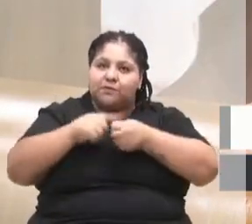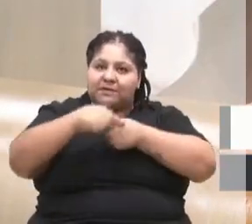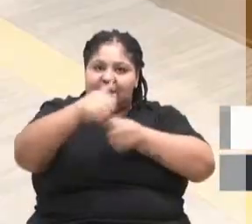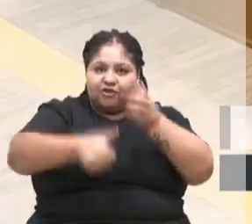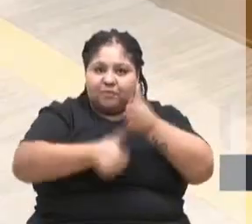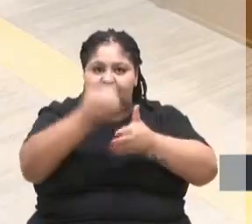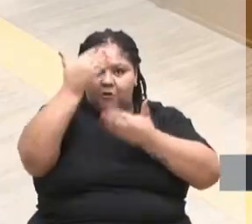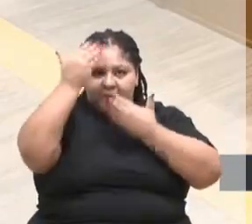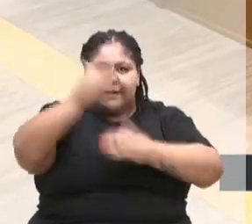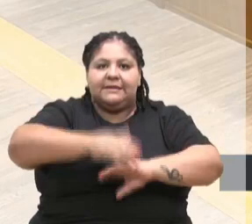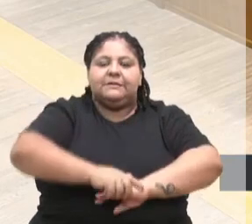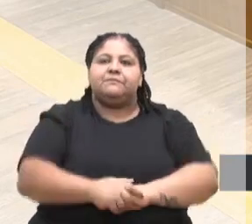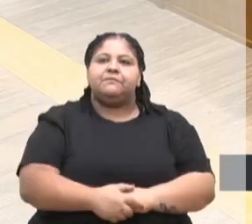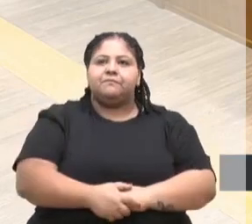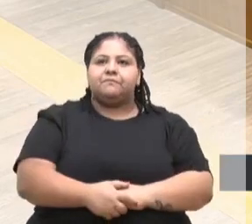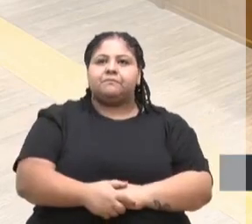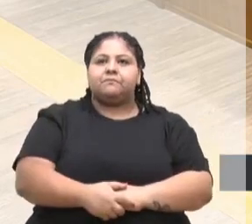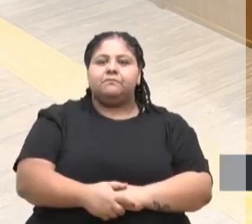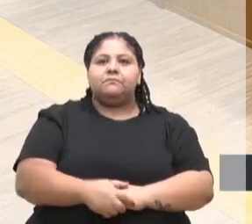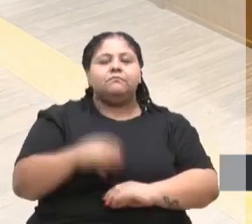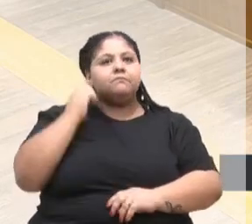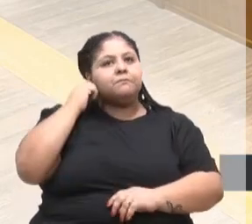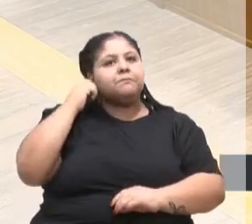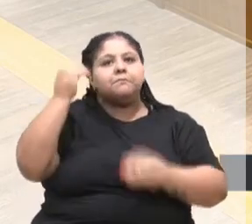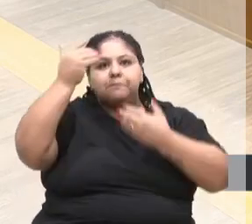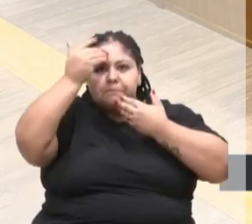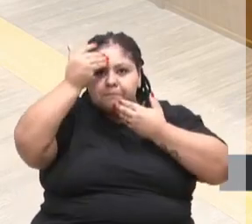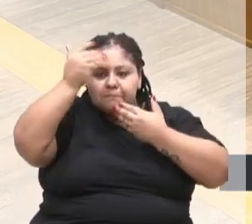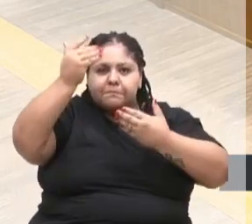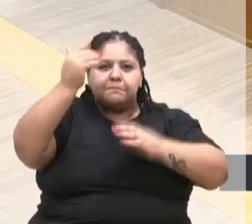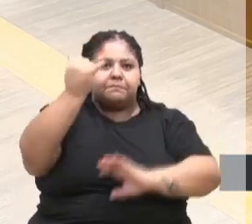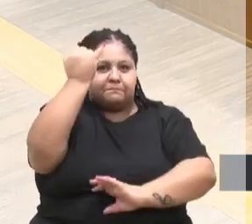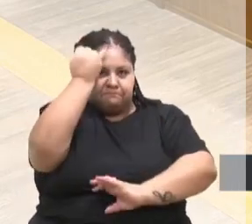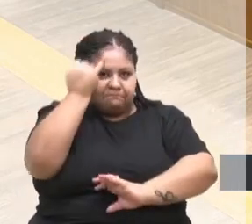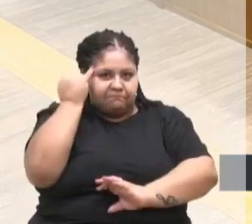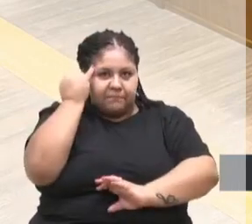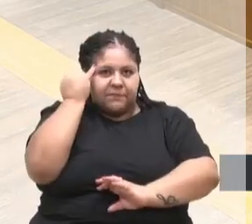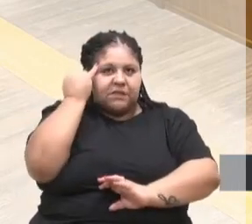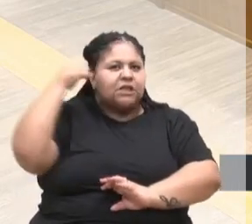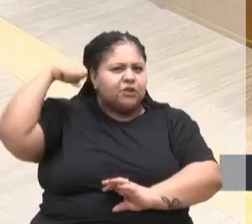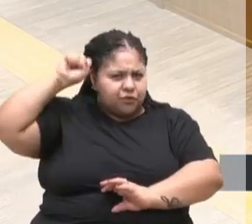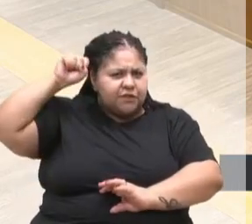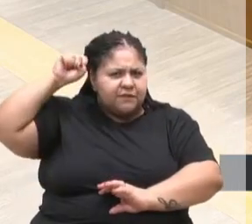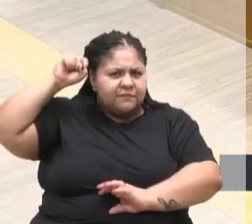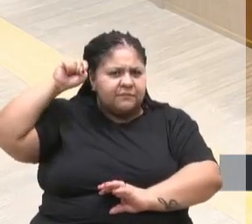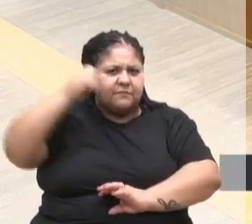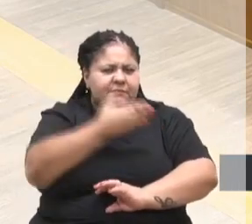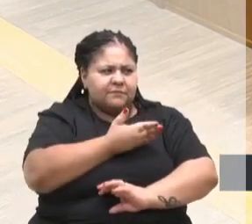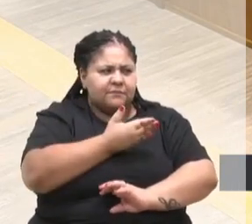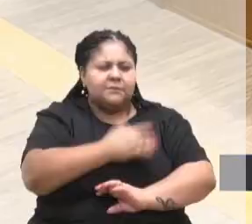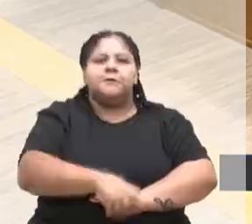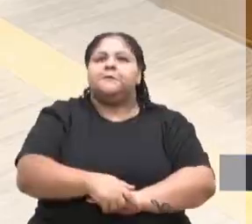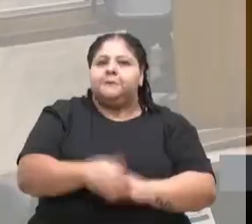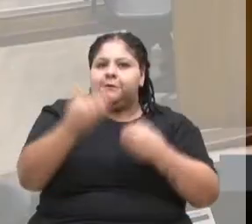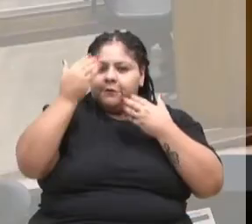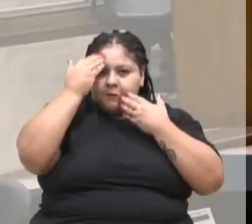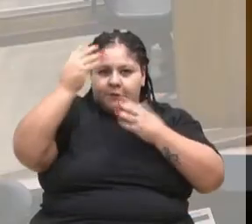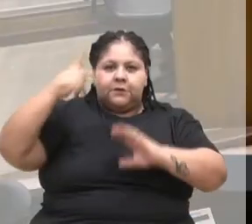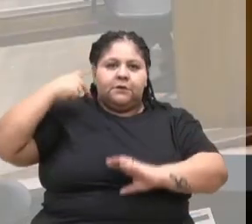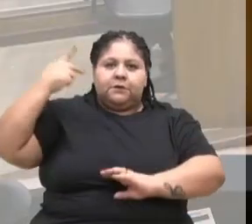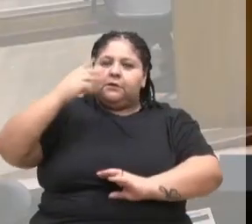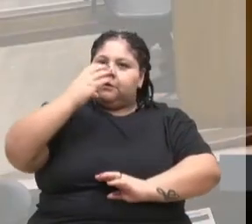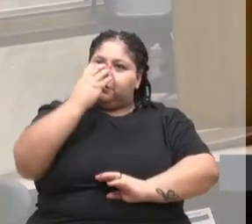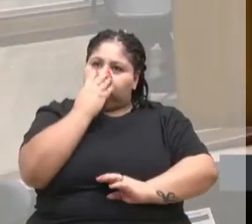Obrigado. Obrigado, colega D'Ambrós. Xuxa, né? Obrigado, vereador